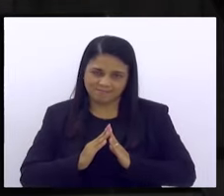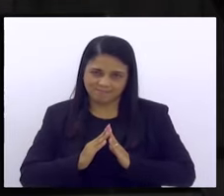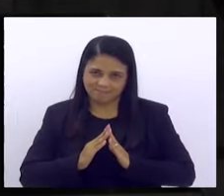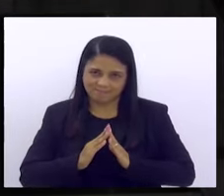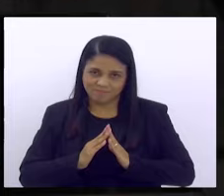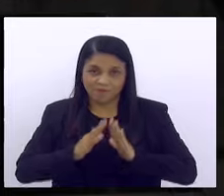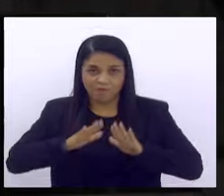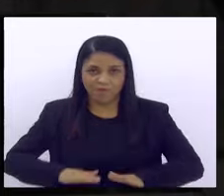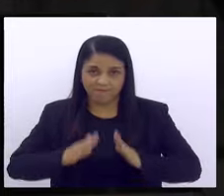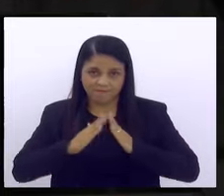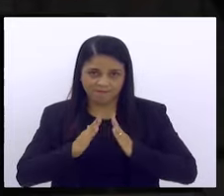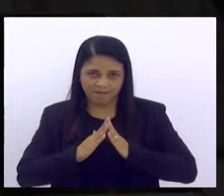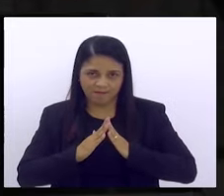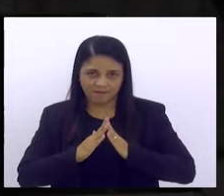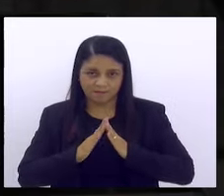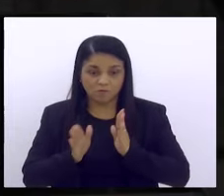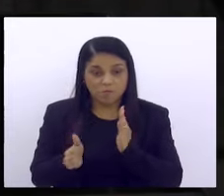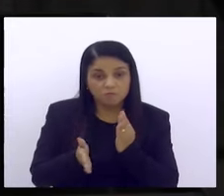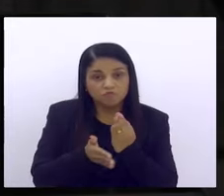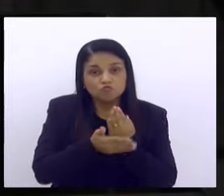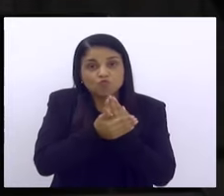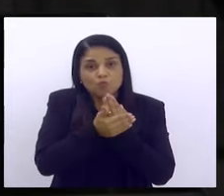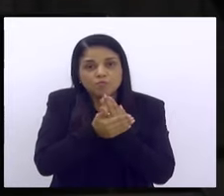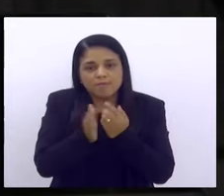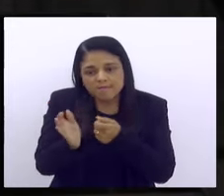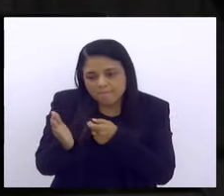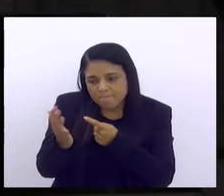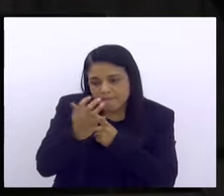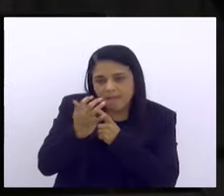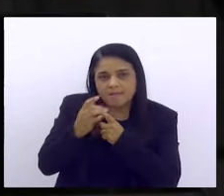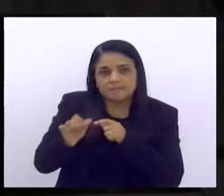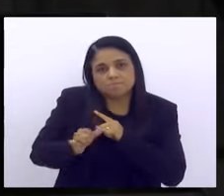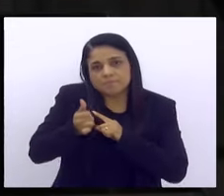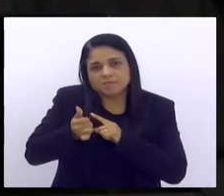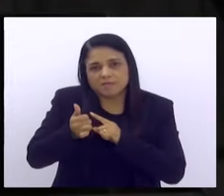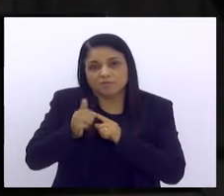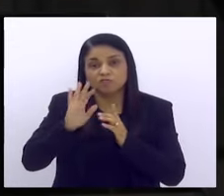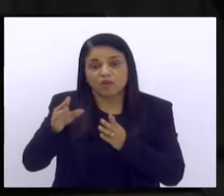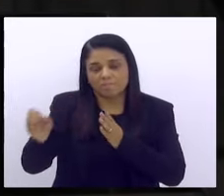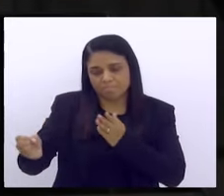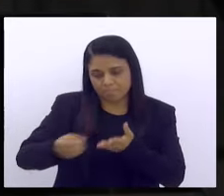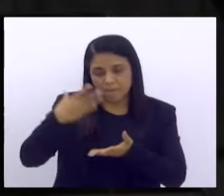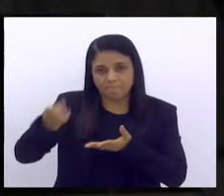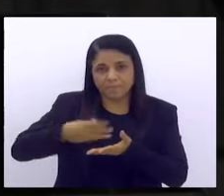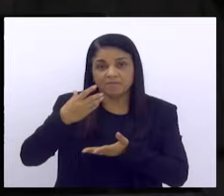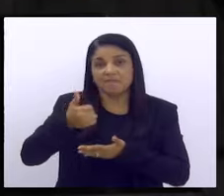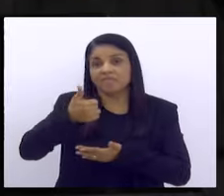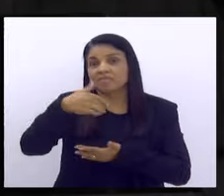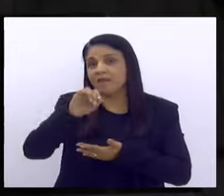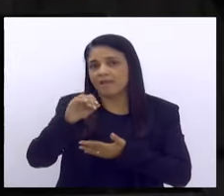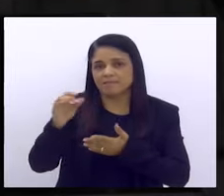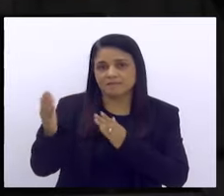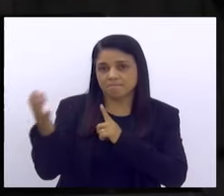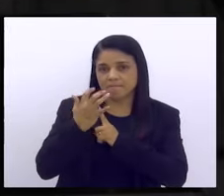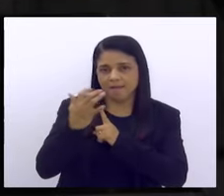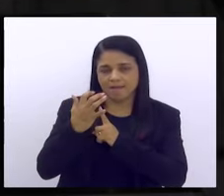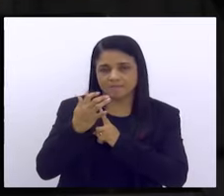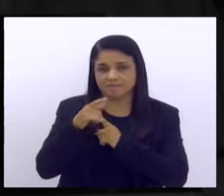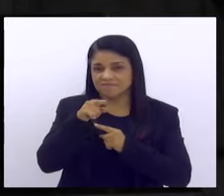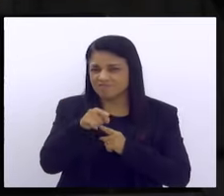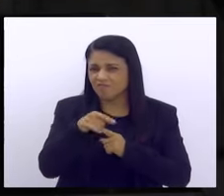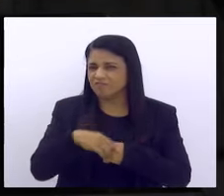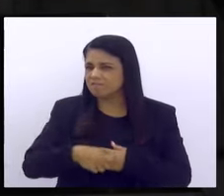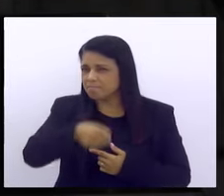tivéssemos medo de homem, nós iríamos esconder com a primeira ameaça que tivéssemos recebido. Já recebemos mais de 10. Então, meu irmão, recolha-se a